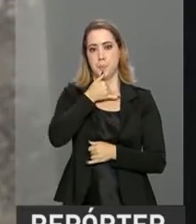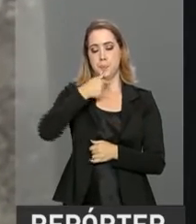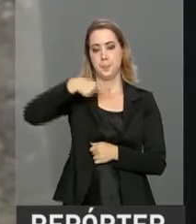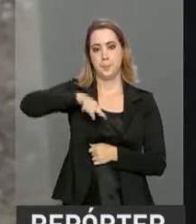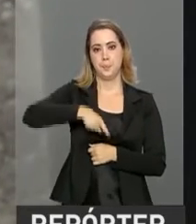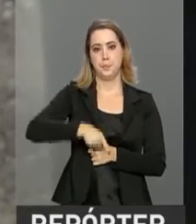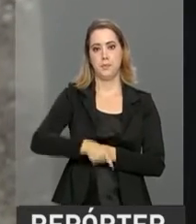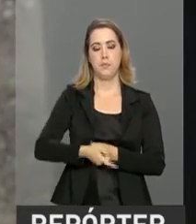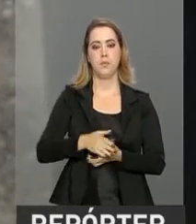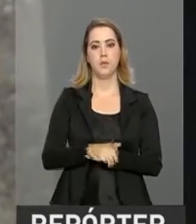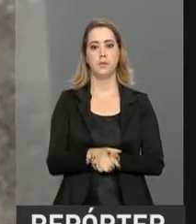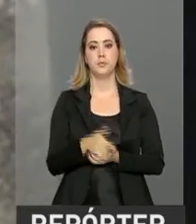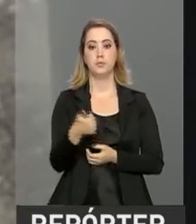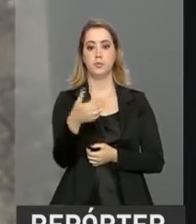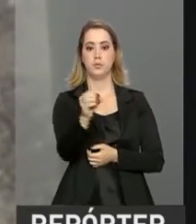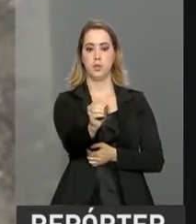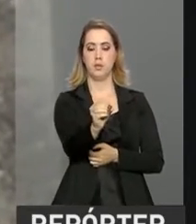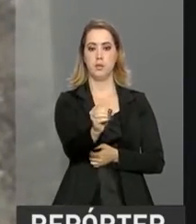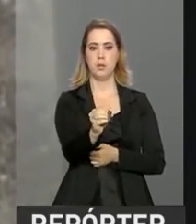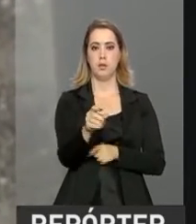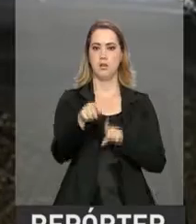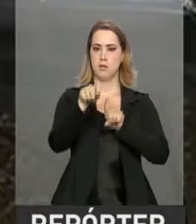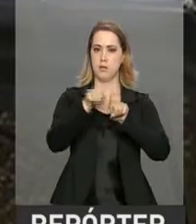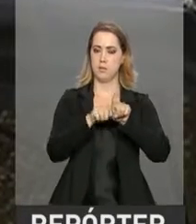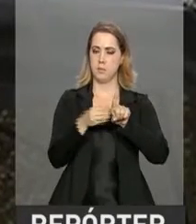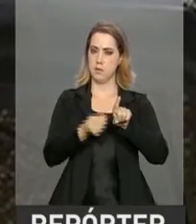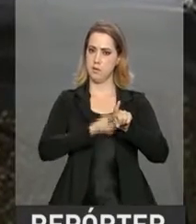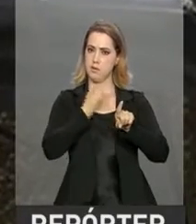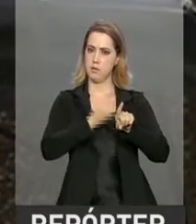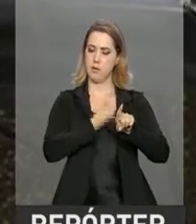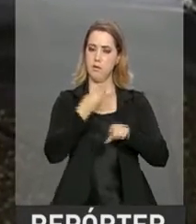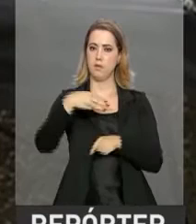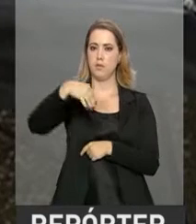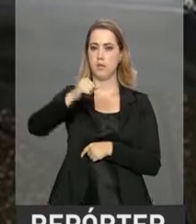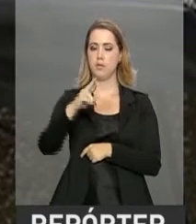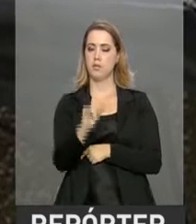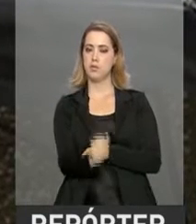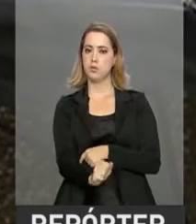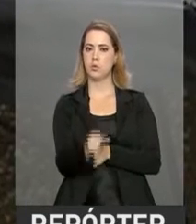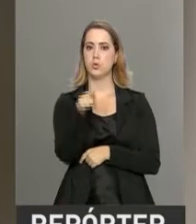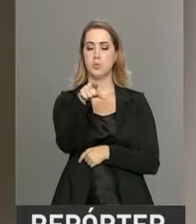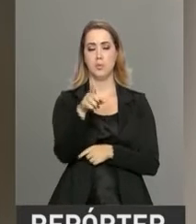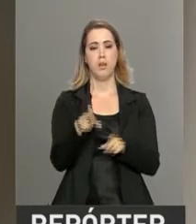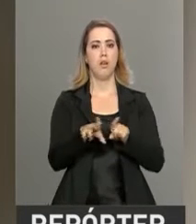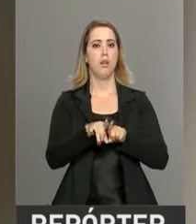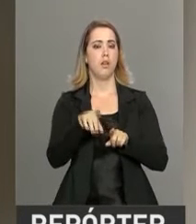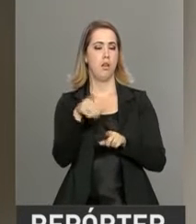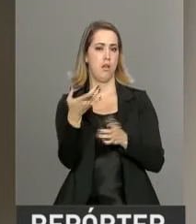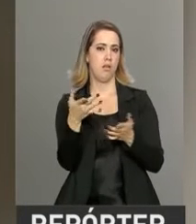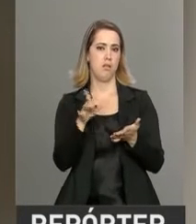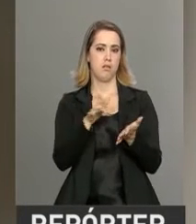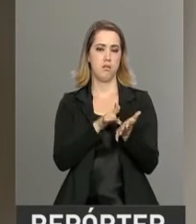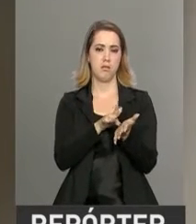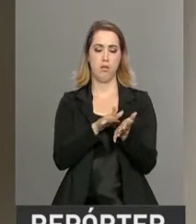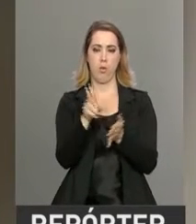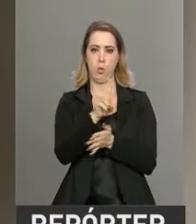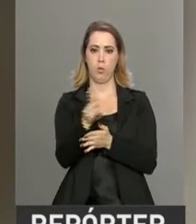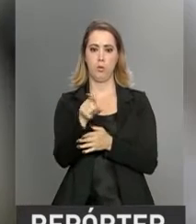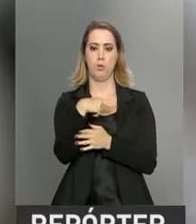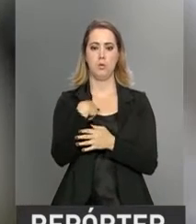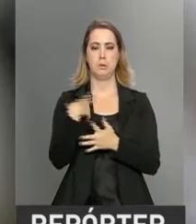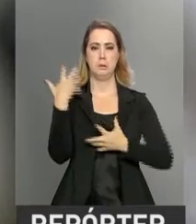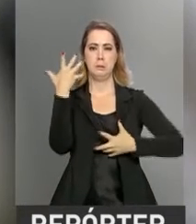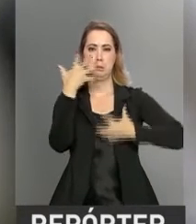Há 10 meses, a vida de Maria, nome fictício para proteger a privacidade da paciente, ficaria assim,